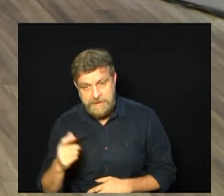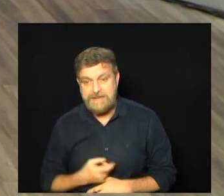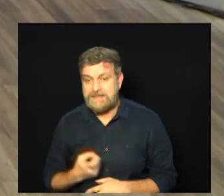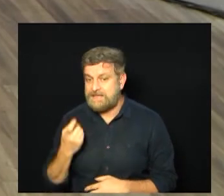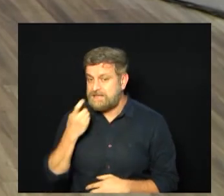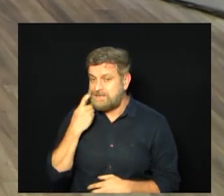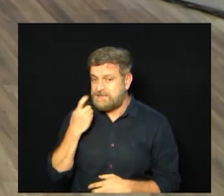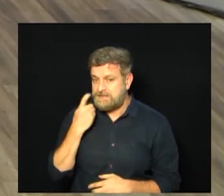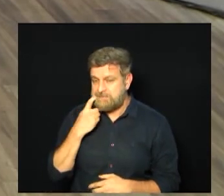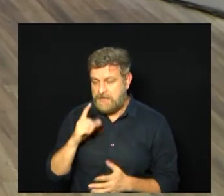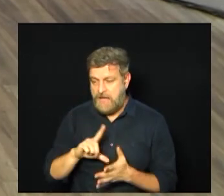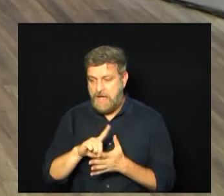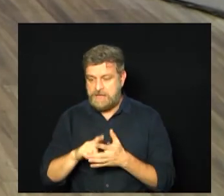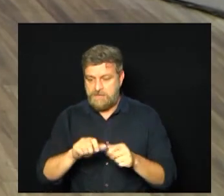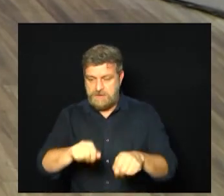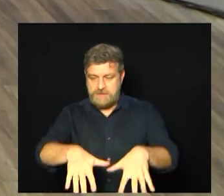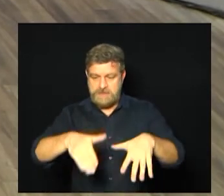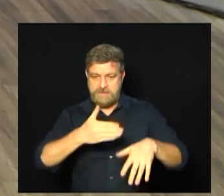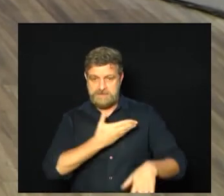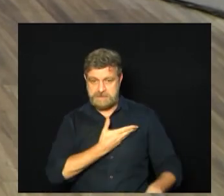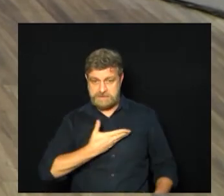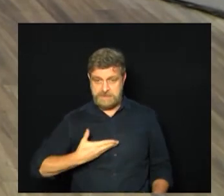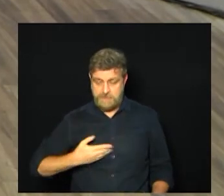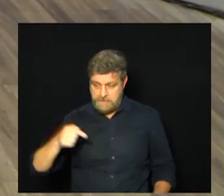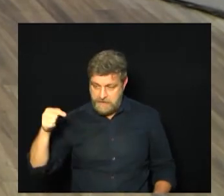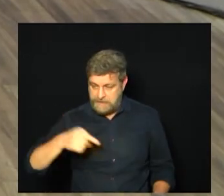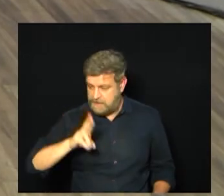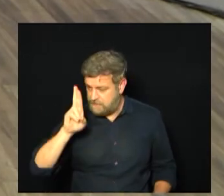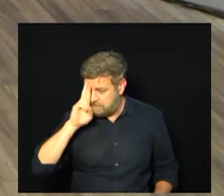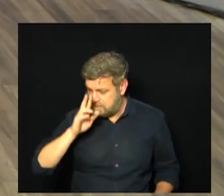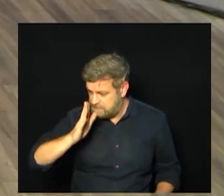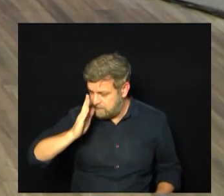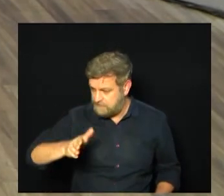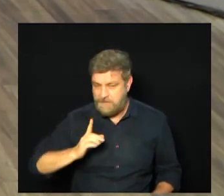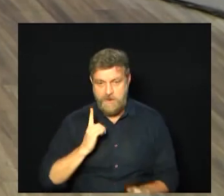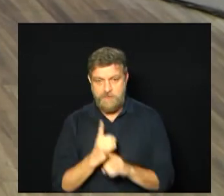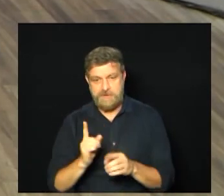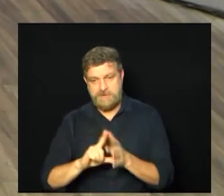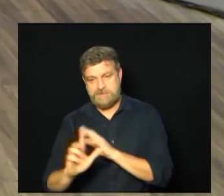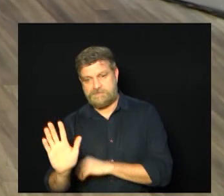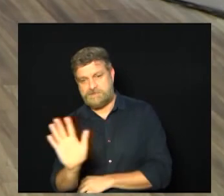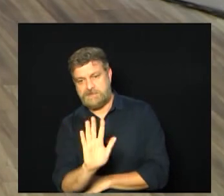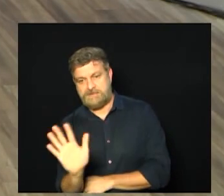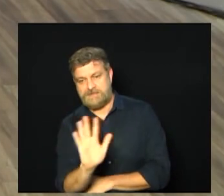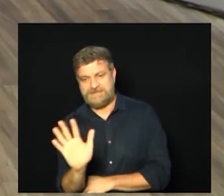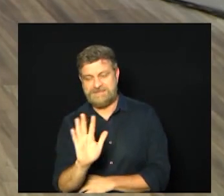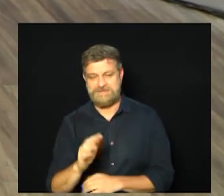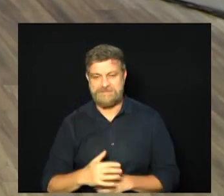sexta-feira, após a audiência pública, ao 12:30. Até lá. Tchau, tchau.